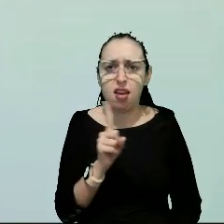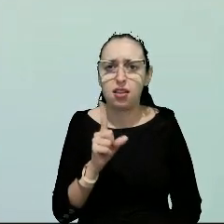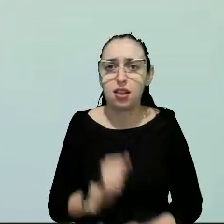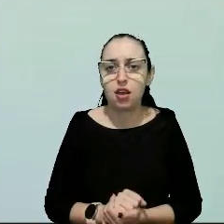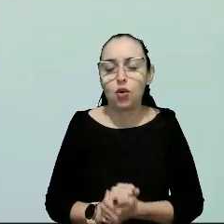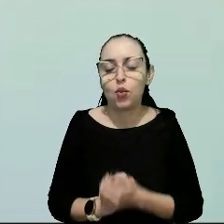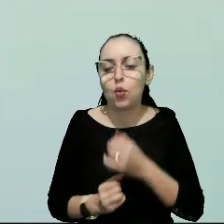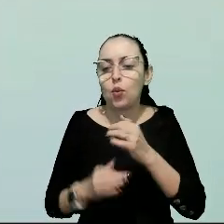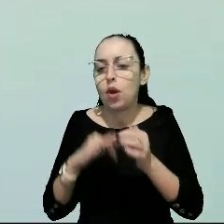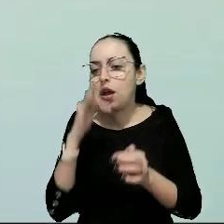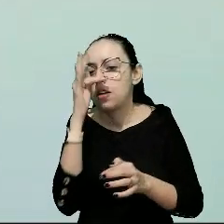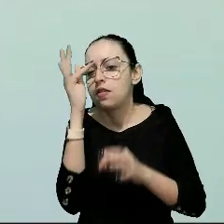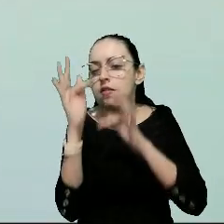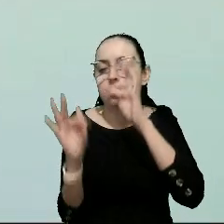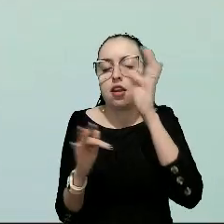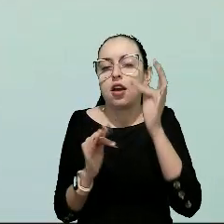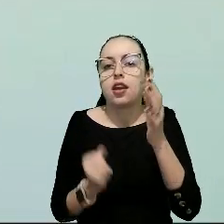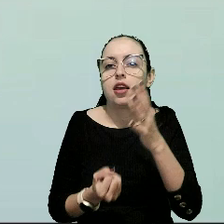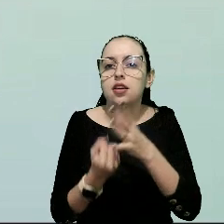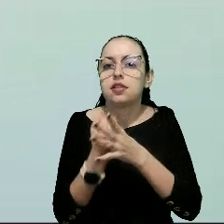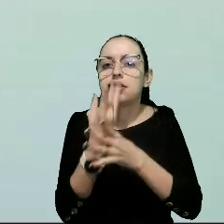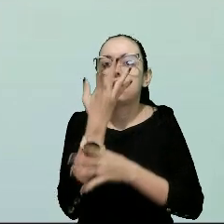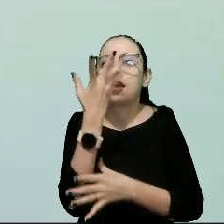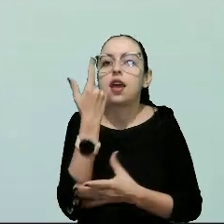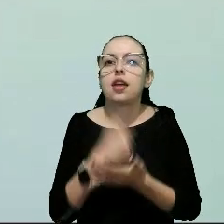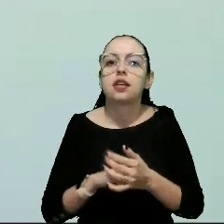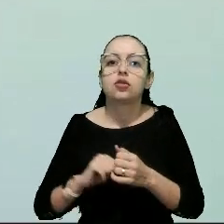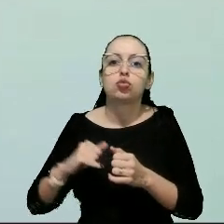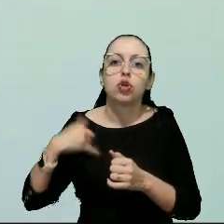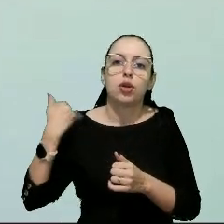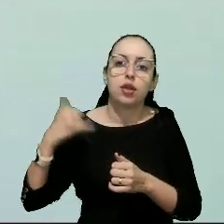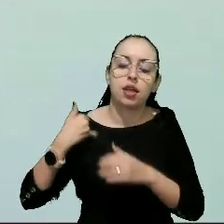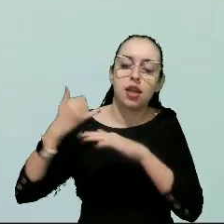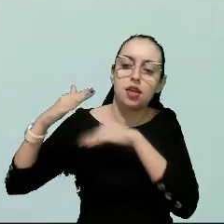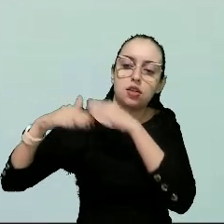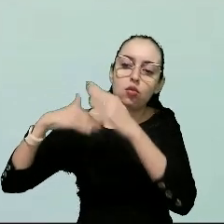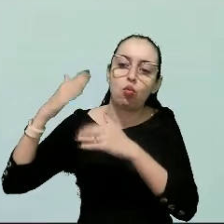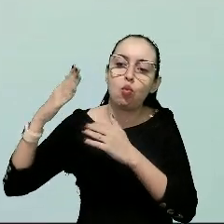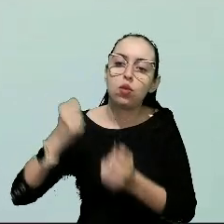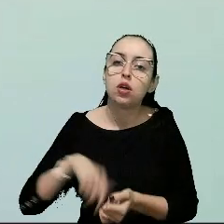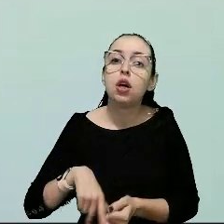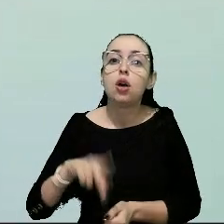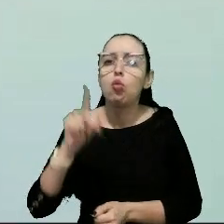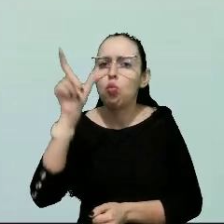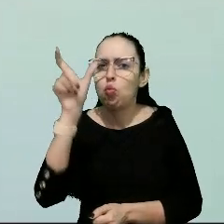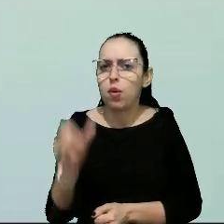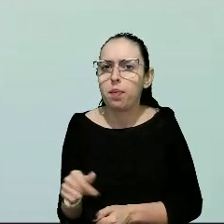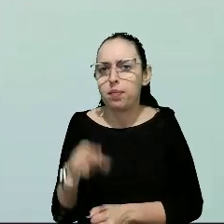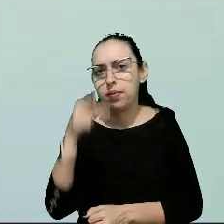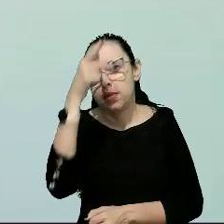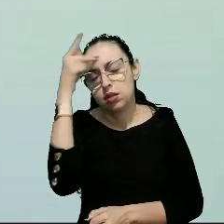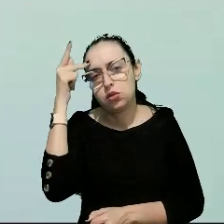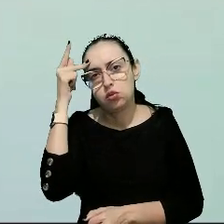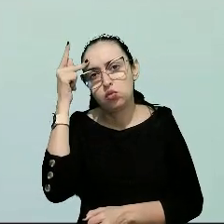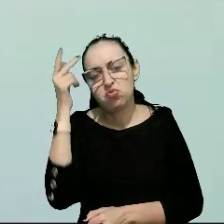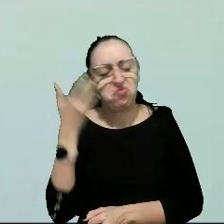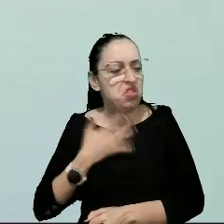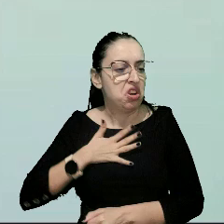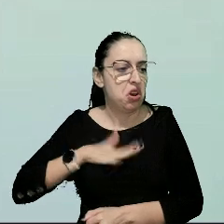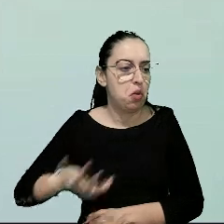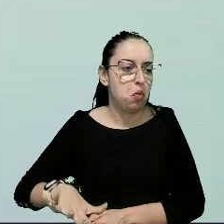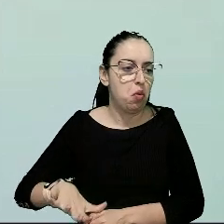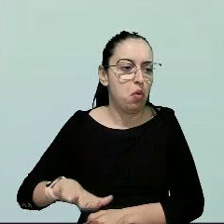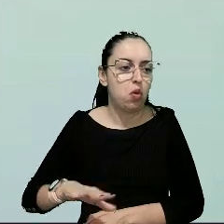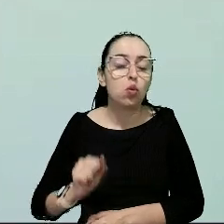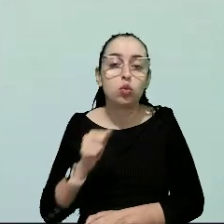envelhece, a alma floresce com a idade. Ela é a única das pessoas que eu pesquiso que não